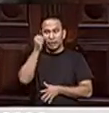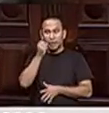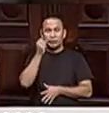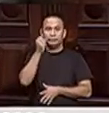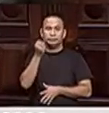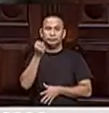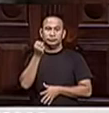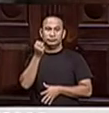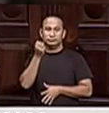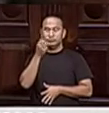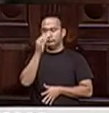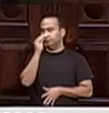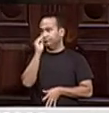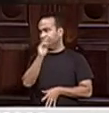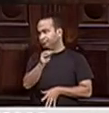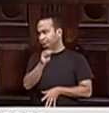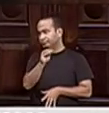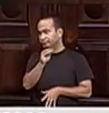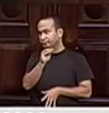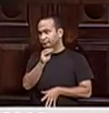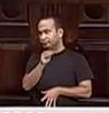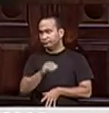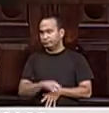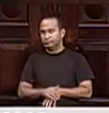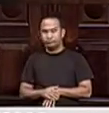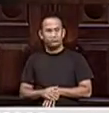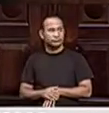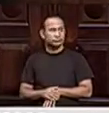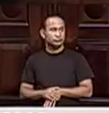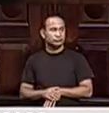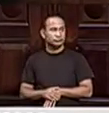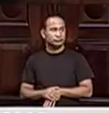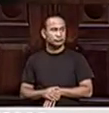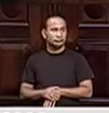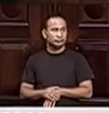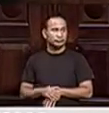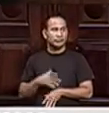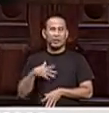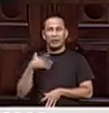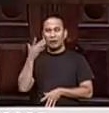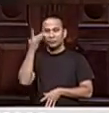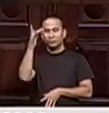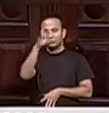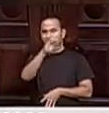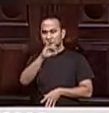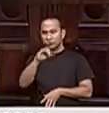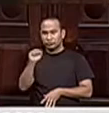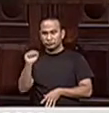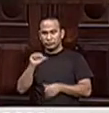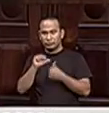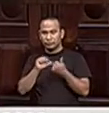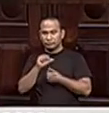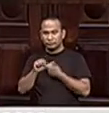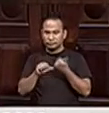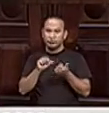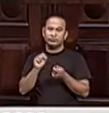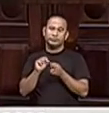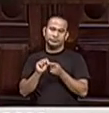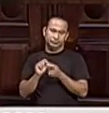República rejeitaria. Aliás, compuseram até as datas para a